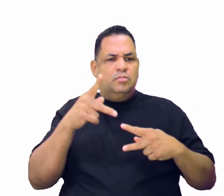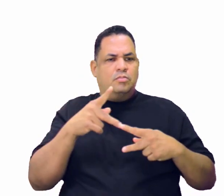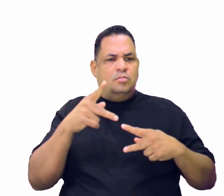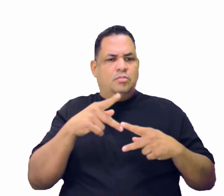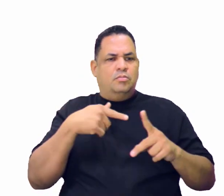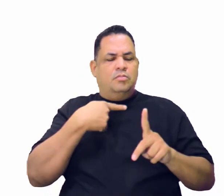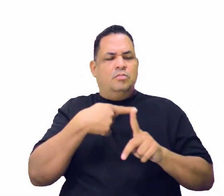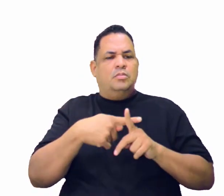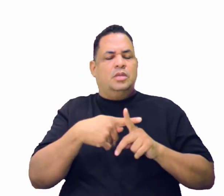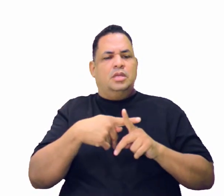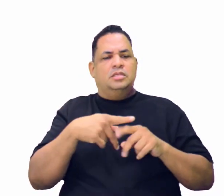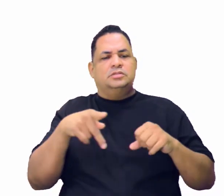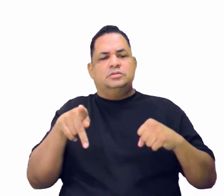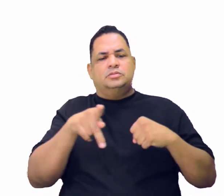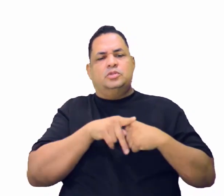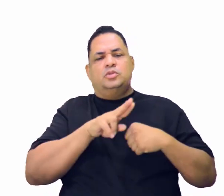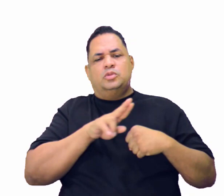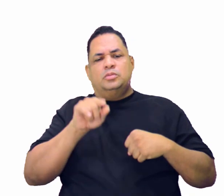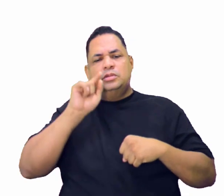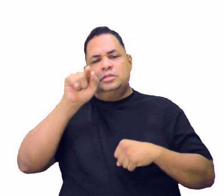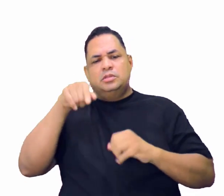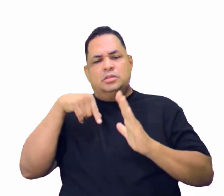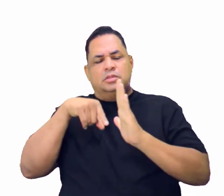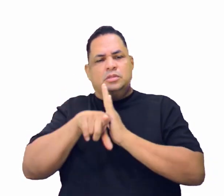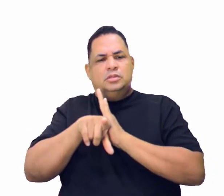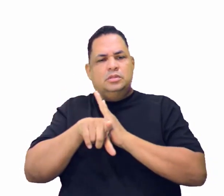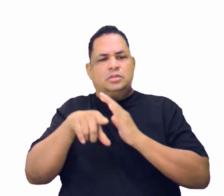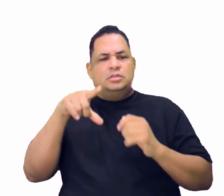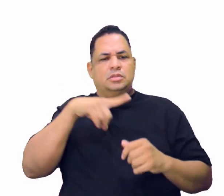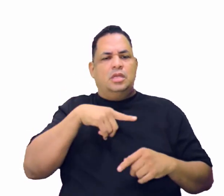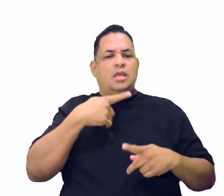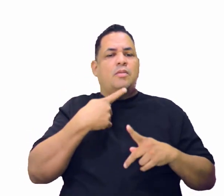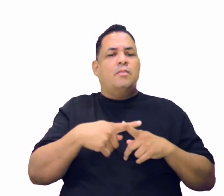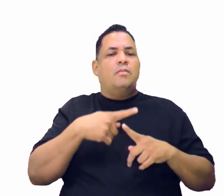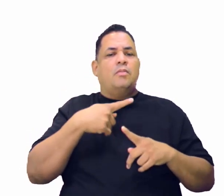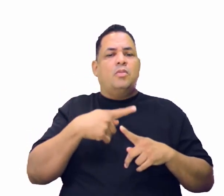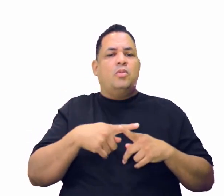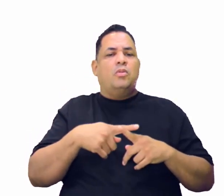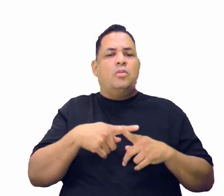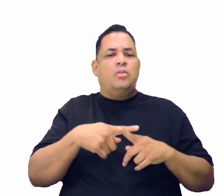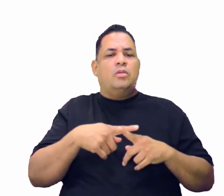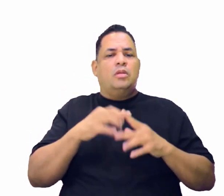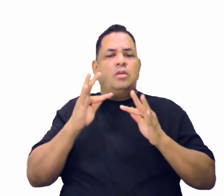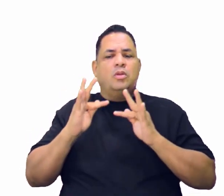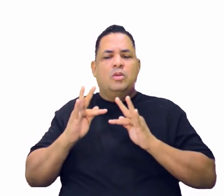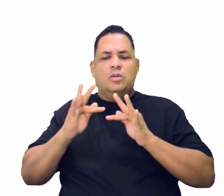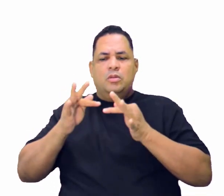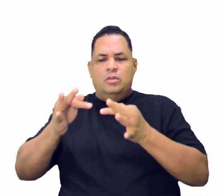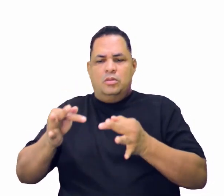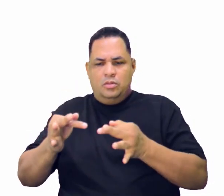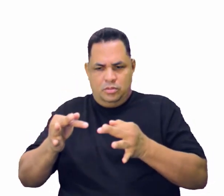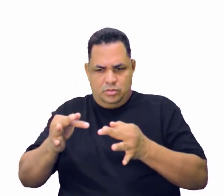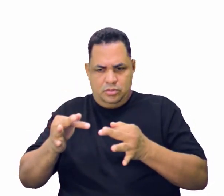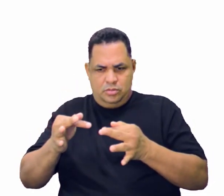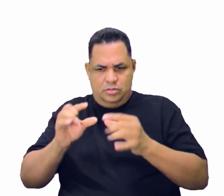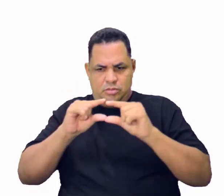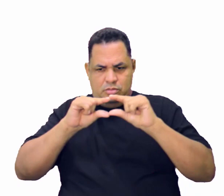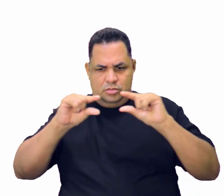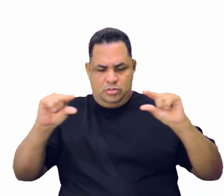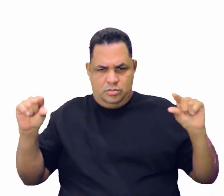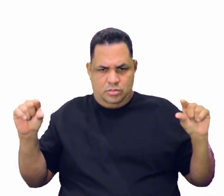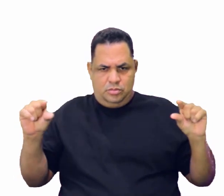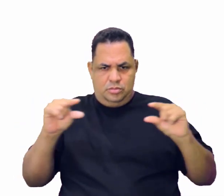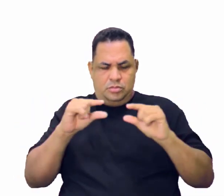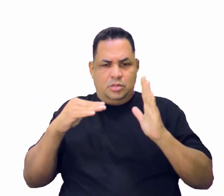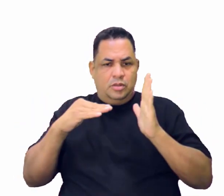Preposição mais pronome interrogativo. Tem o porquê no final da frase que você vê